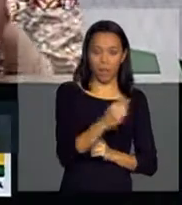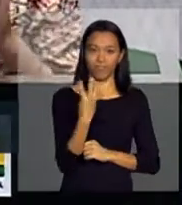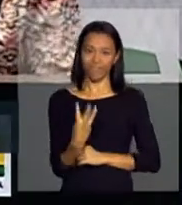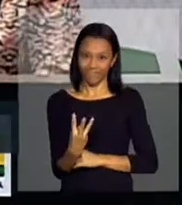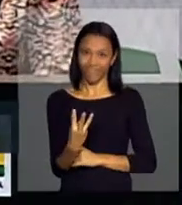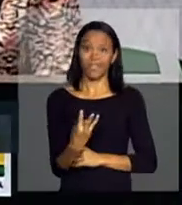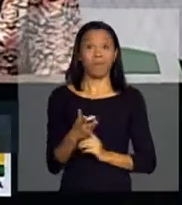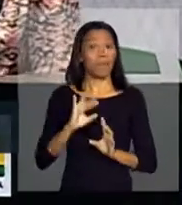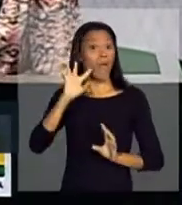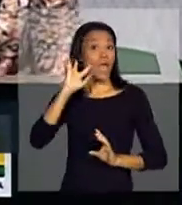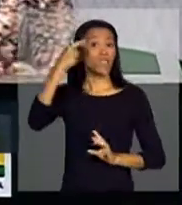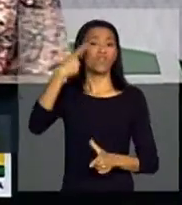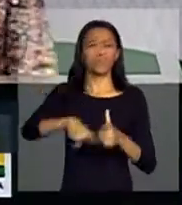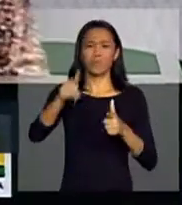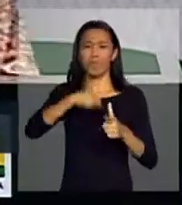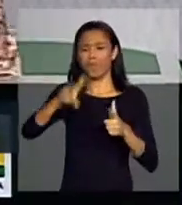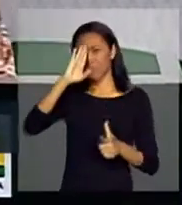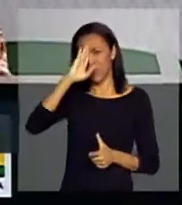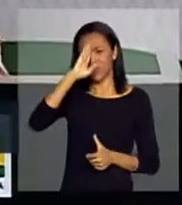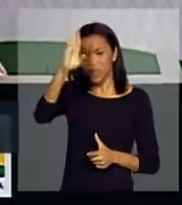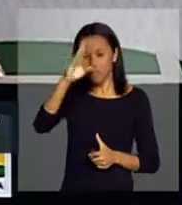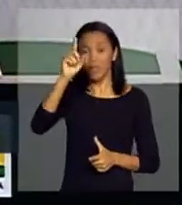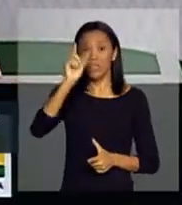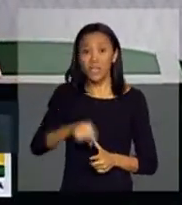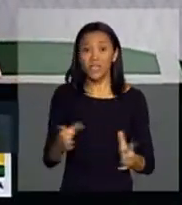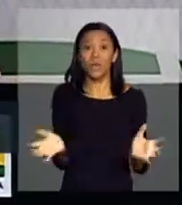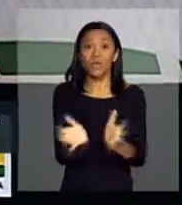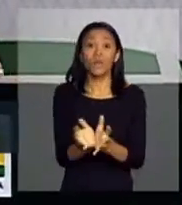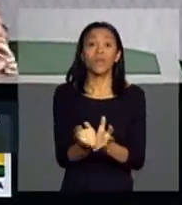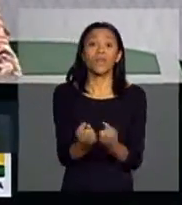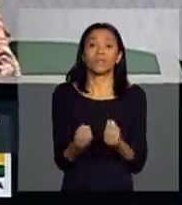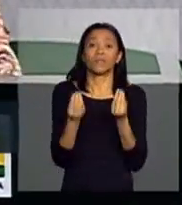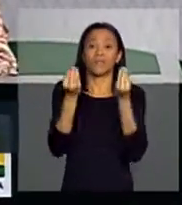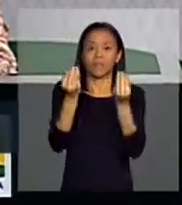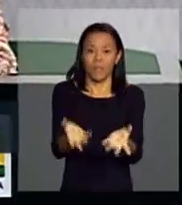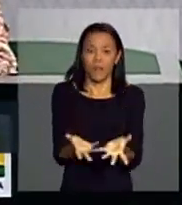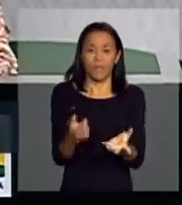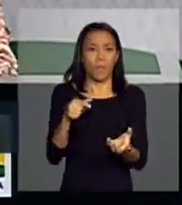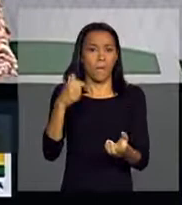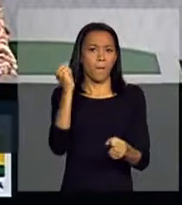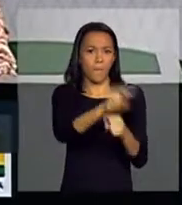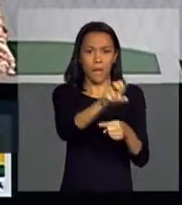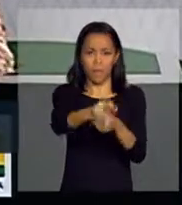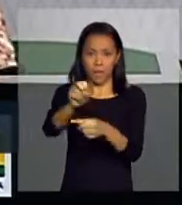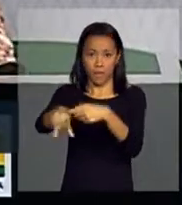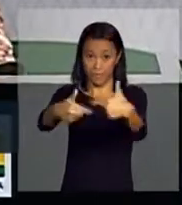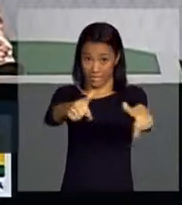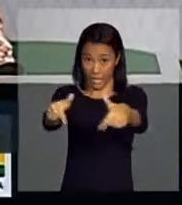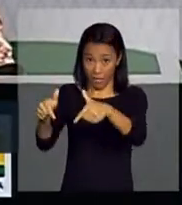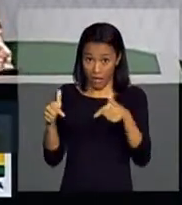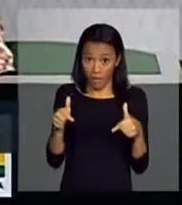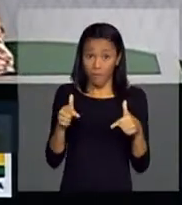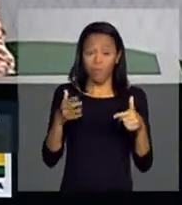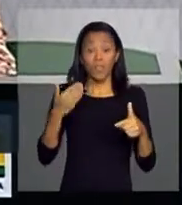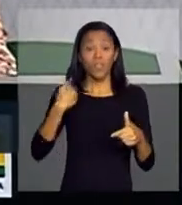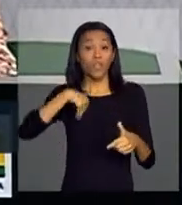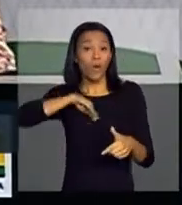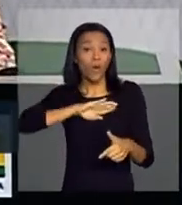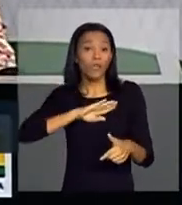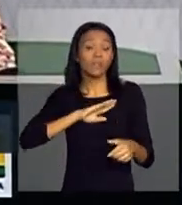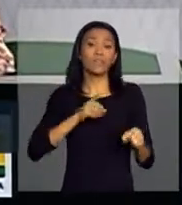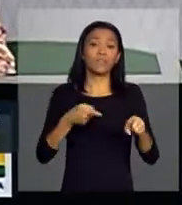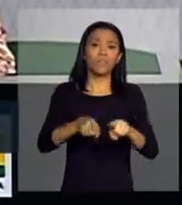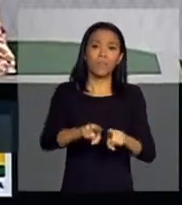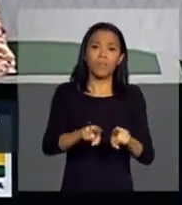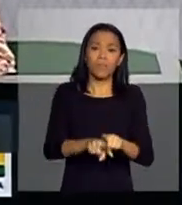questões centrais do Brasil que é a produtividade do trabalho de outro lado nós invertemos a mão Nós